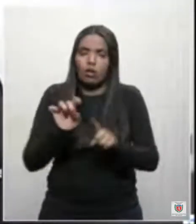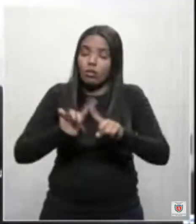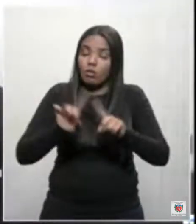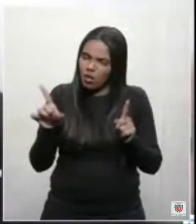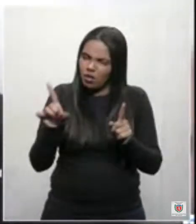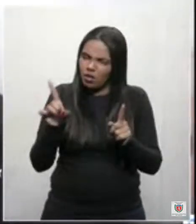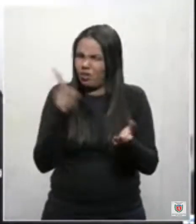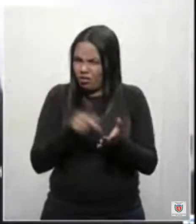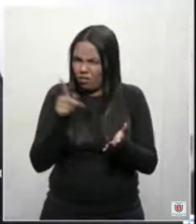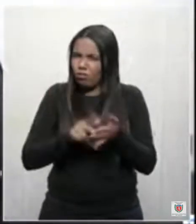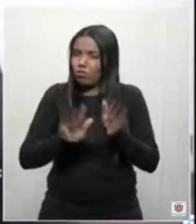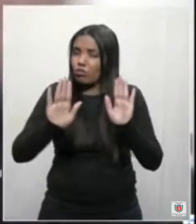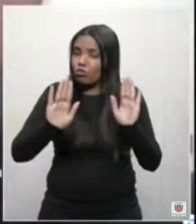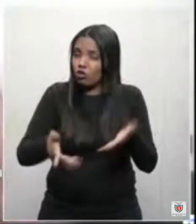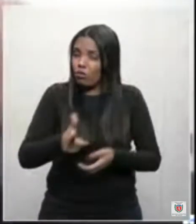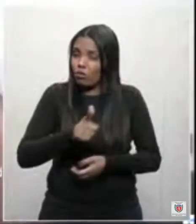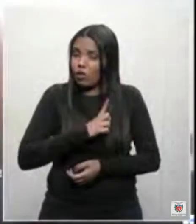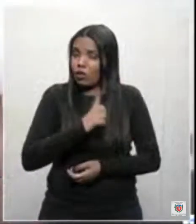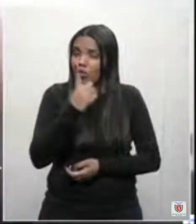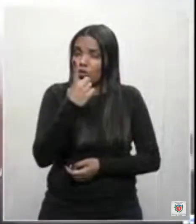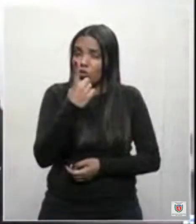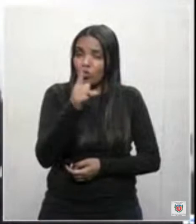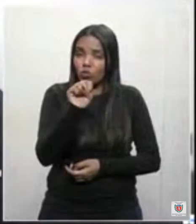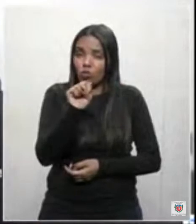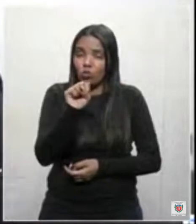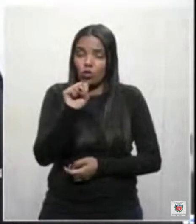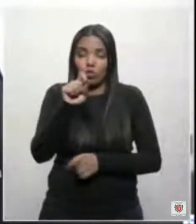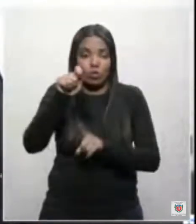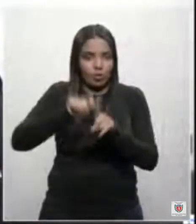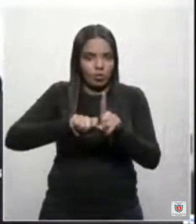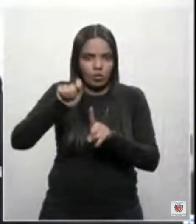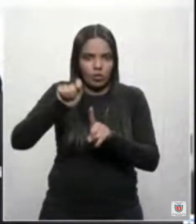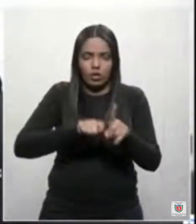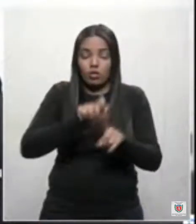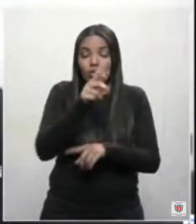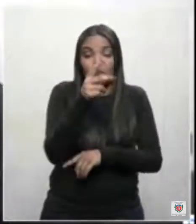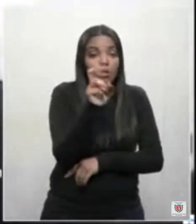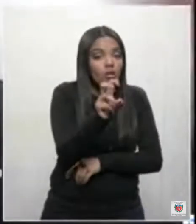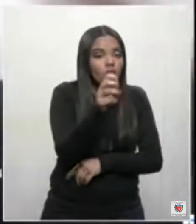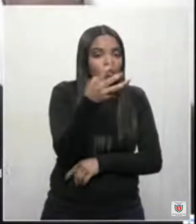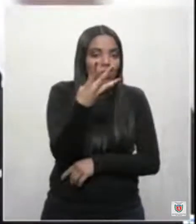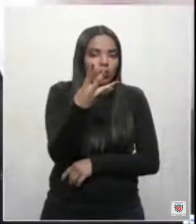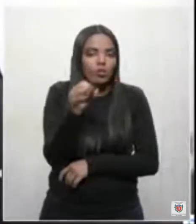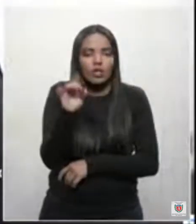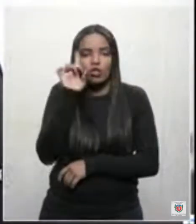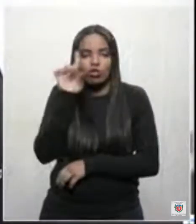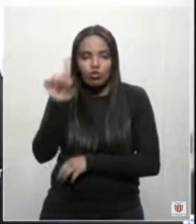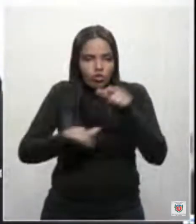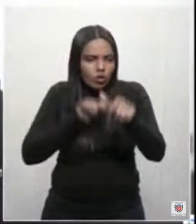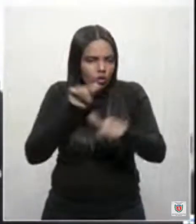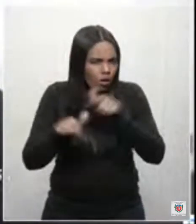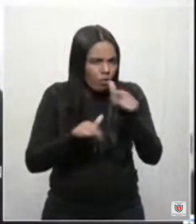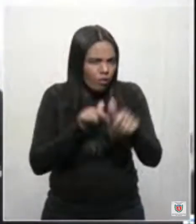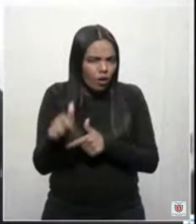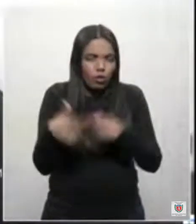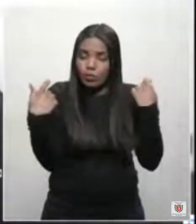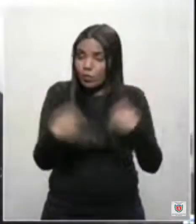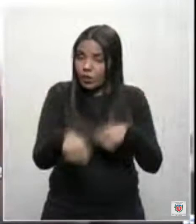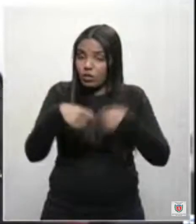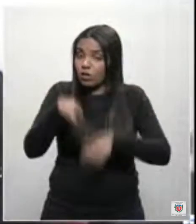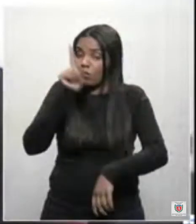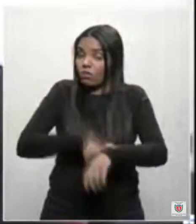já fazem 18 meses, ou melhor, 540 dias de gestão. E os dados do portal devem ser publicizados em tempo real, como